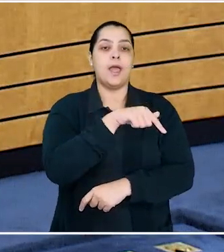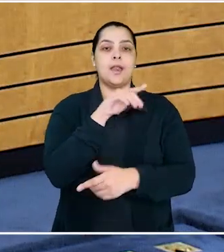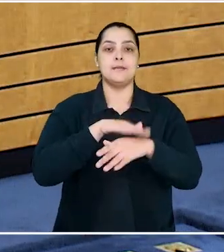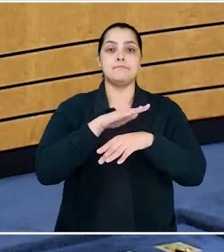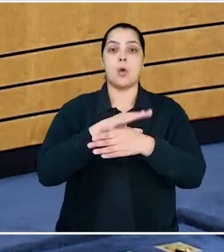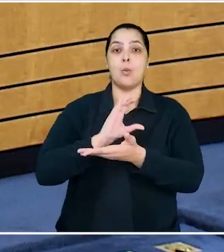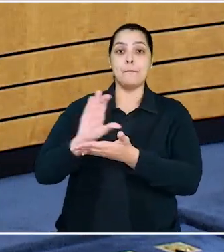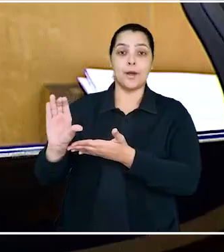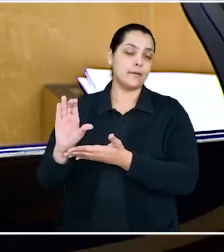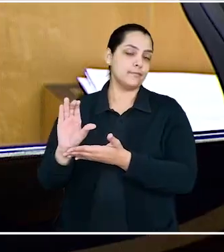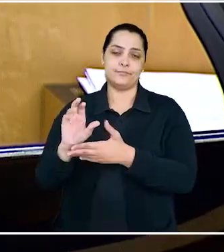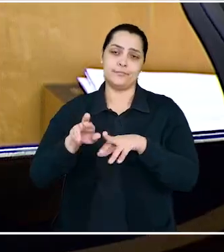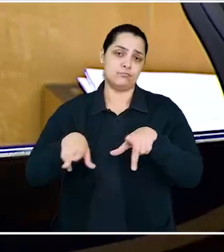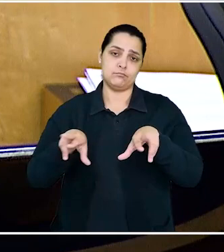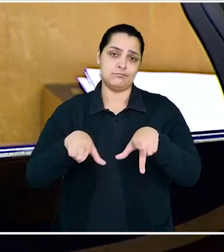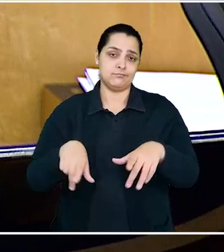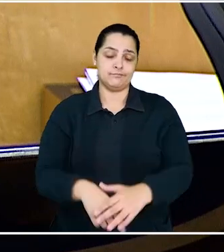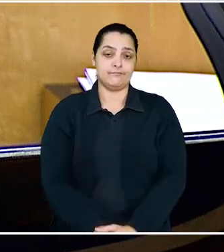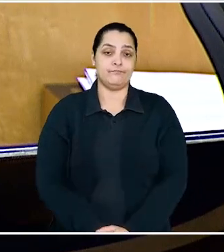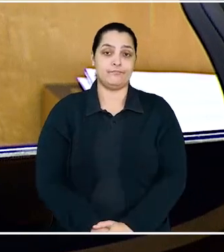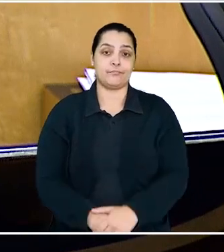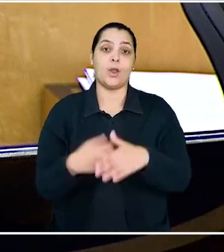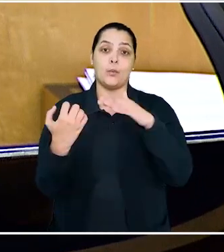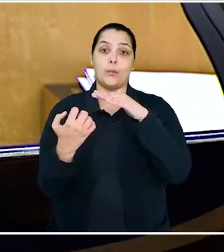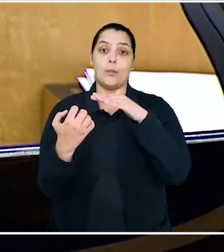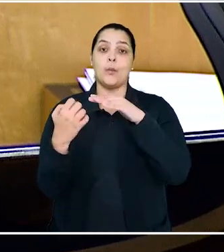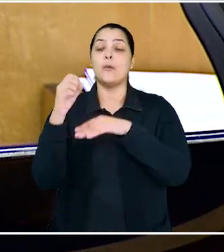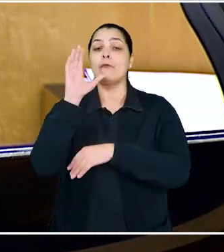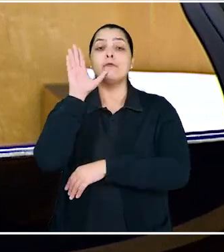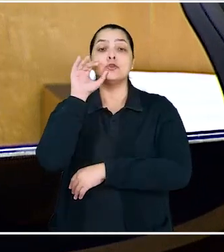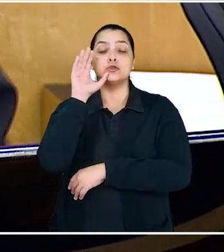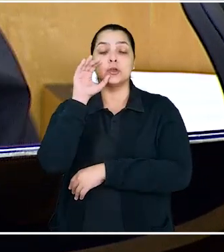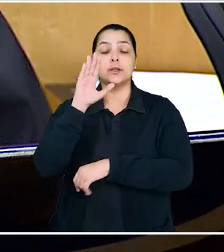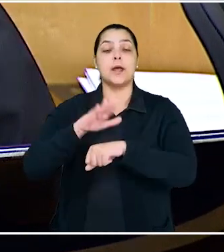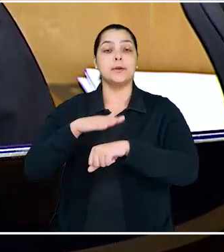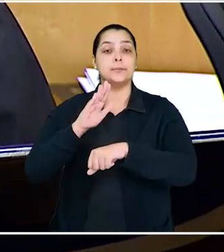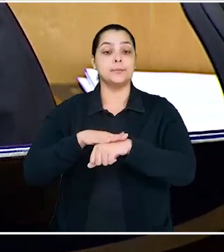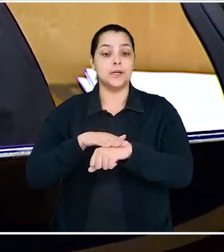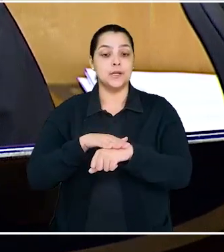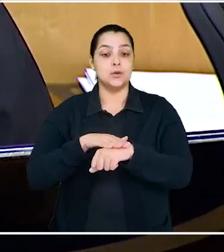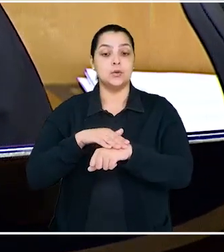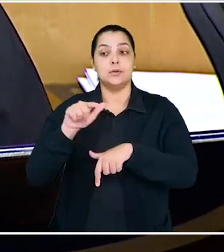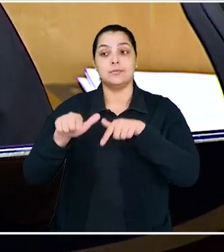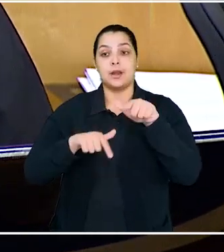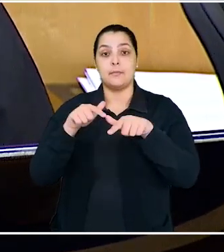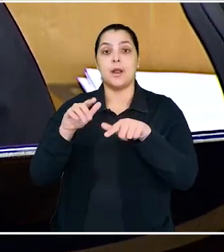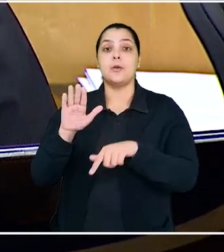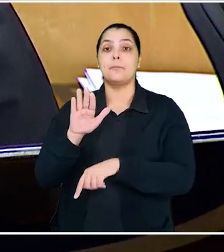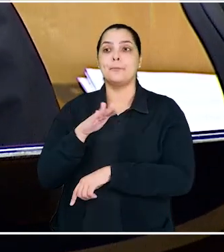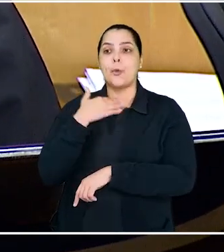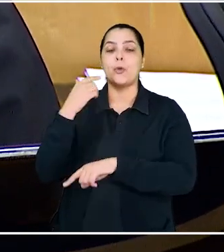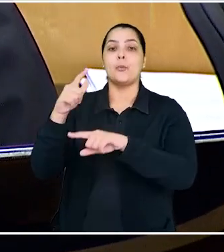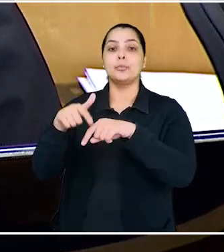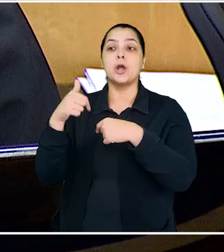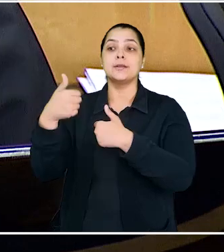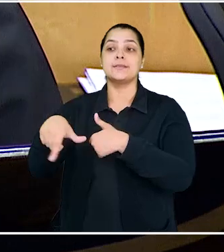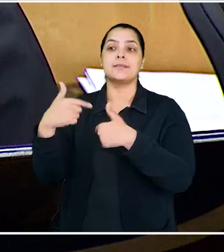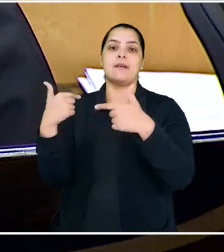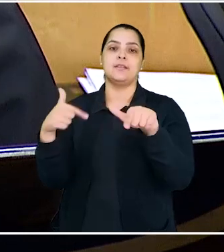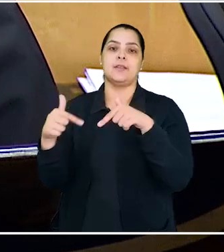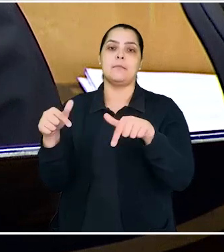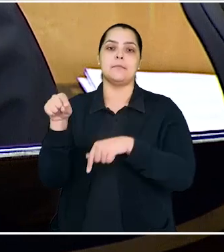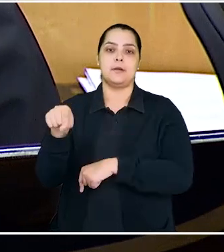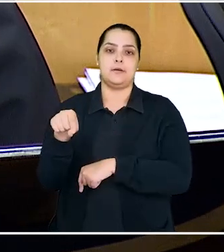pelos danos sofridos. O empregado foi vitimado pelo exercício do trabalho e a serviço da empresa.